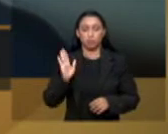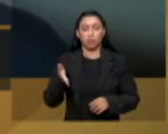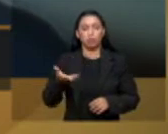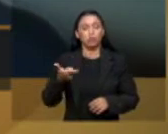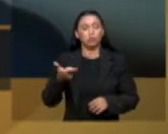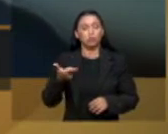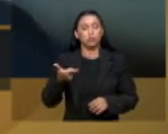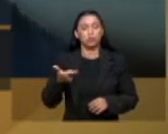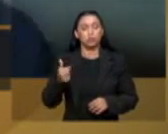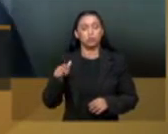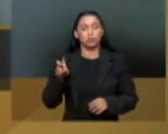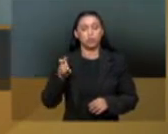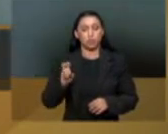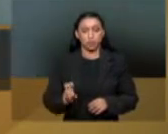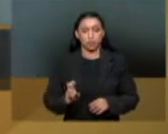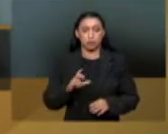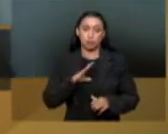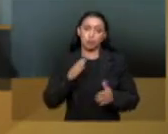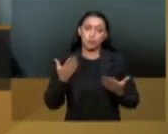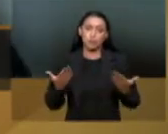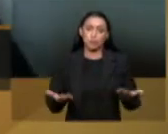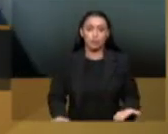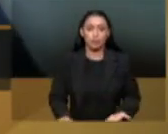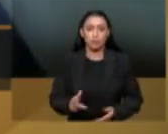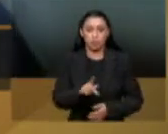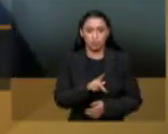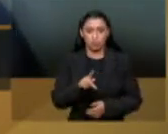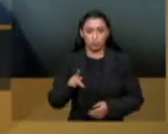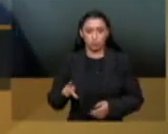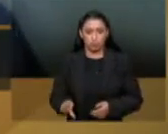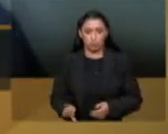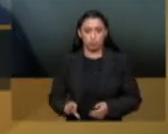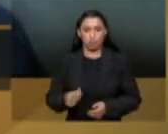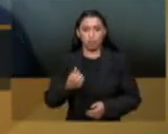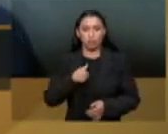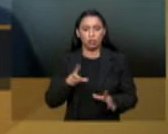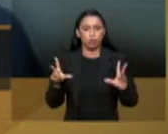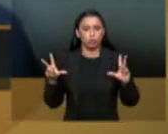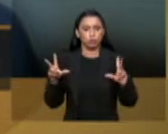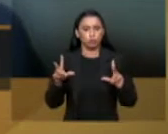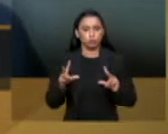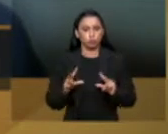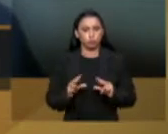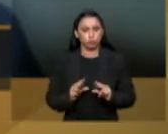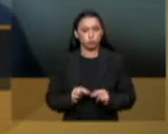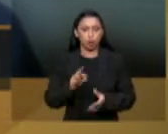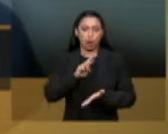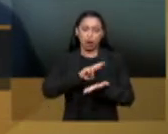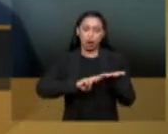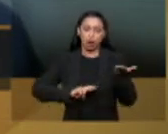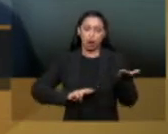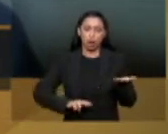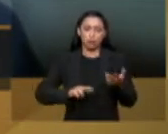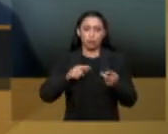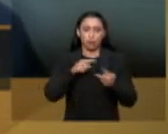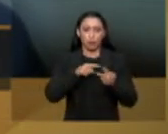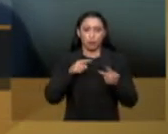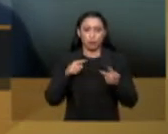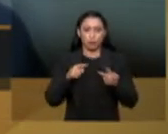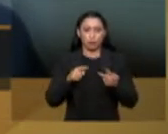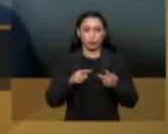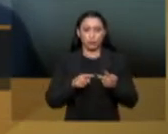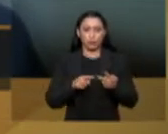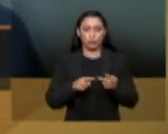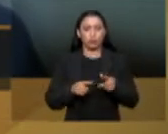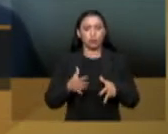8.426/2015. E assim, senhora presidente, eu dou por feito como resumido relatórios para as